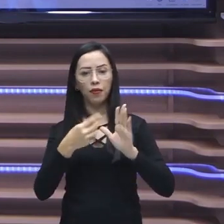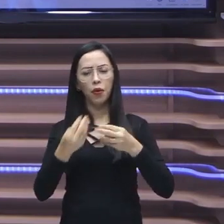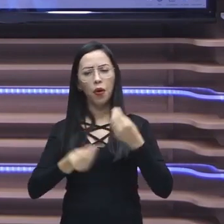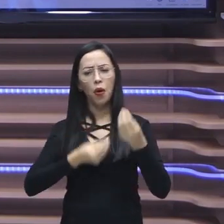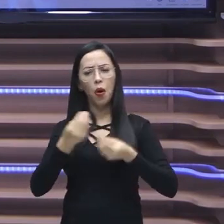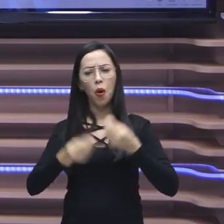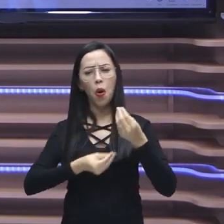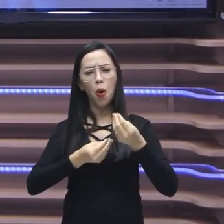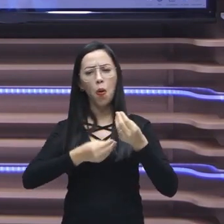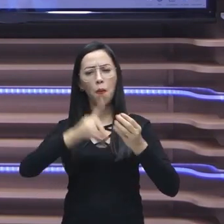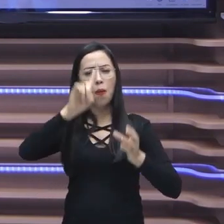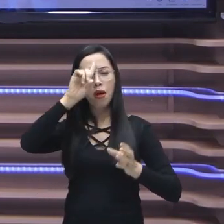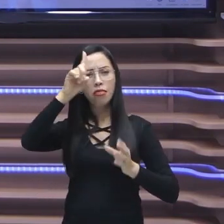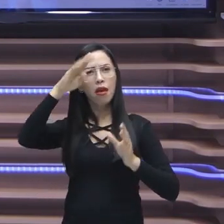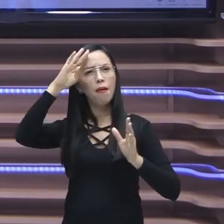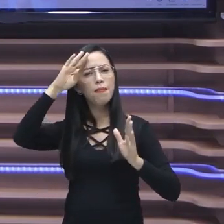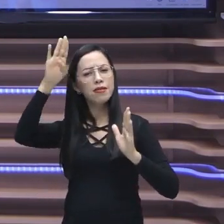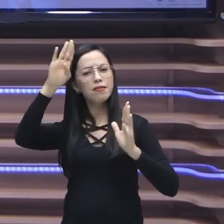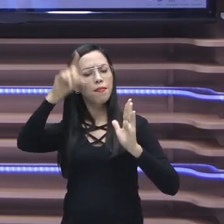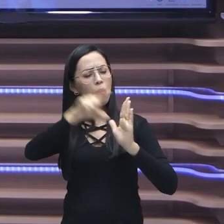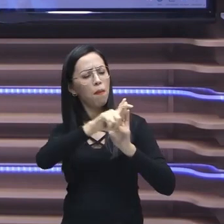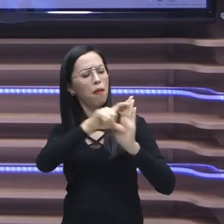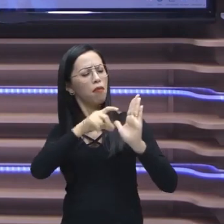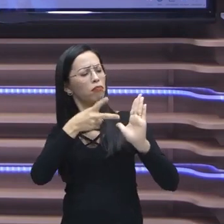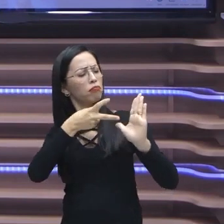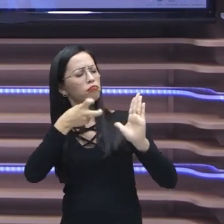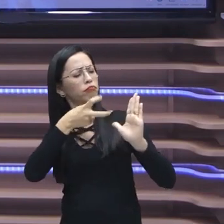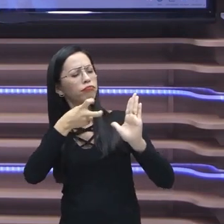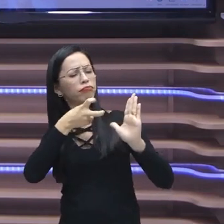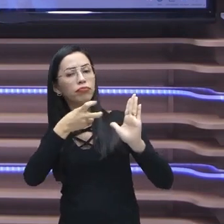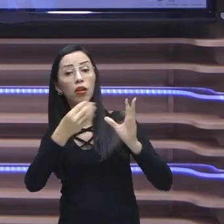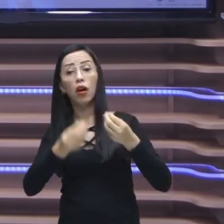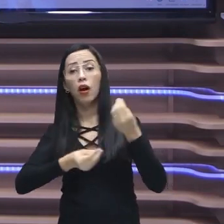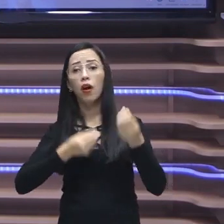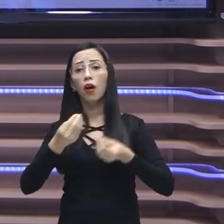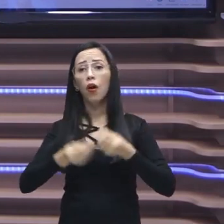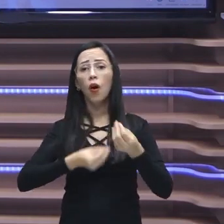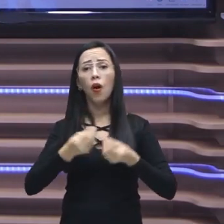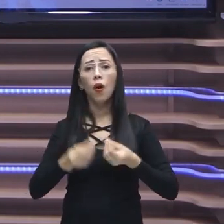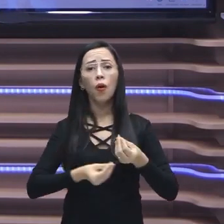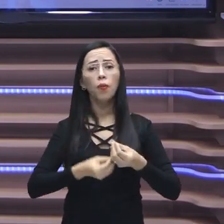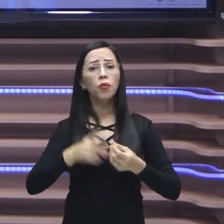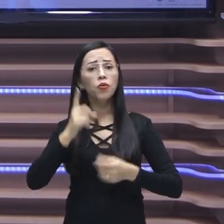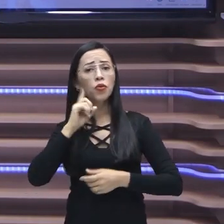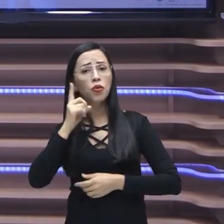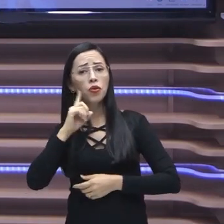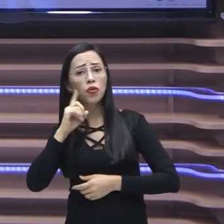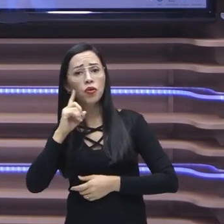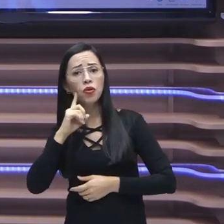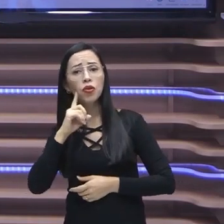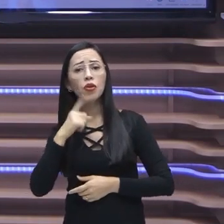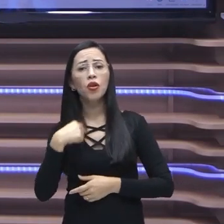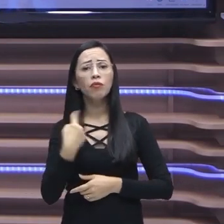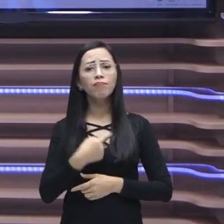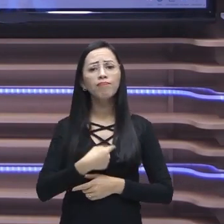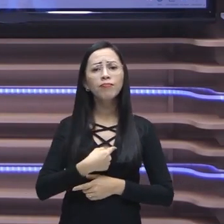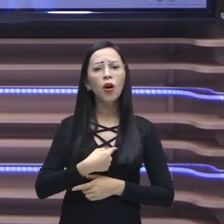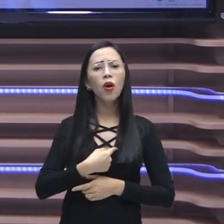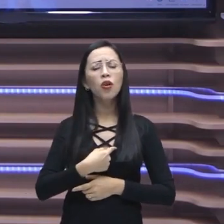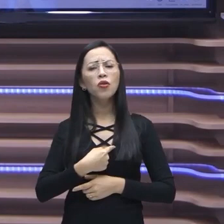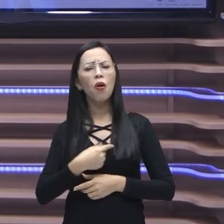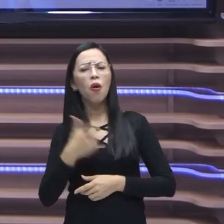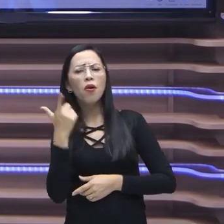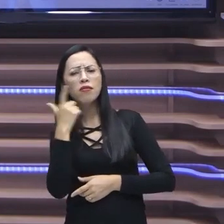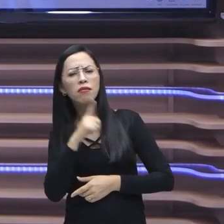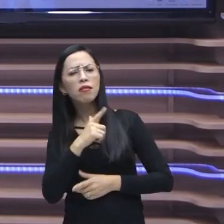identificamos essa ideia principal? Como no dia a dia nós selecionamos determinadas ideias que são